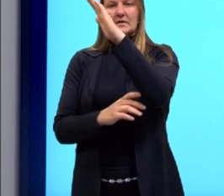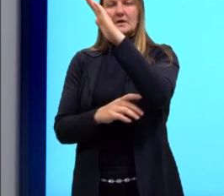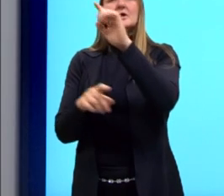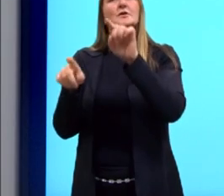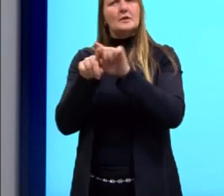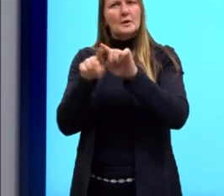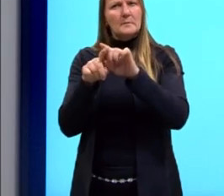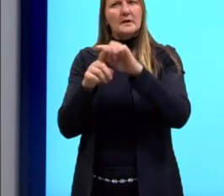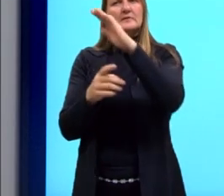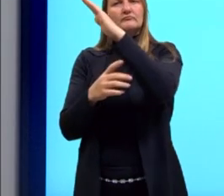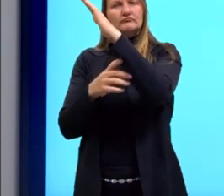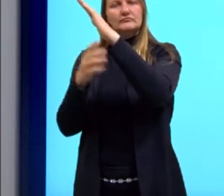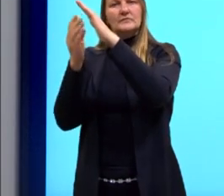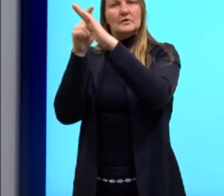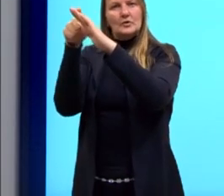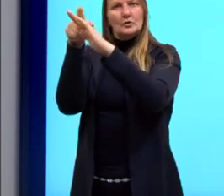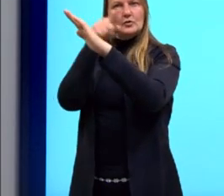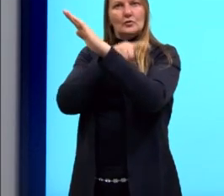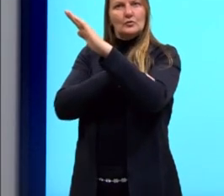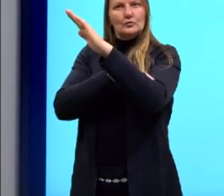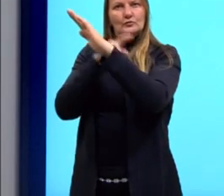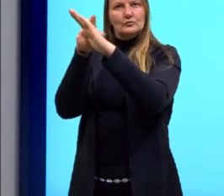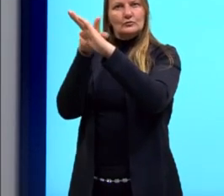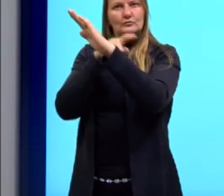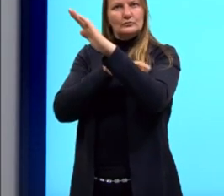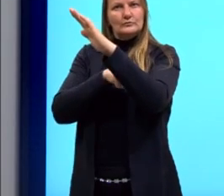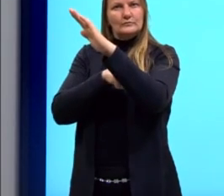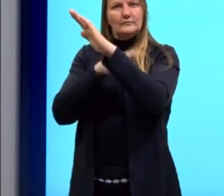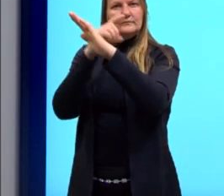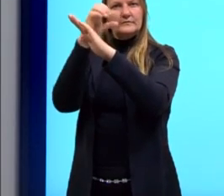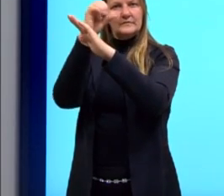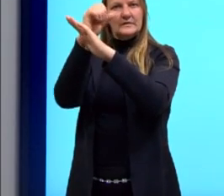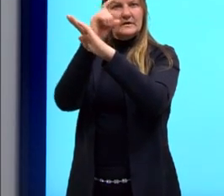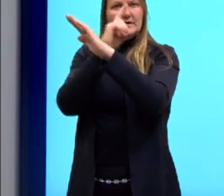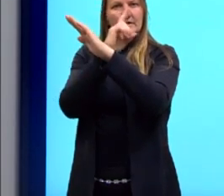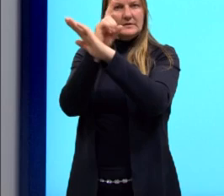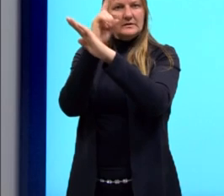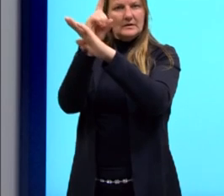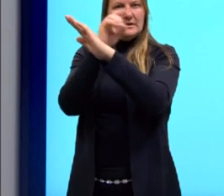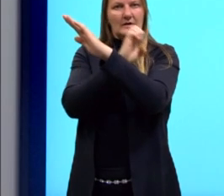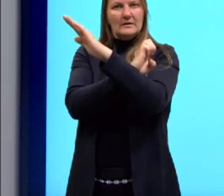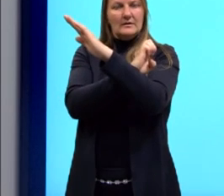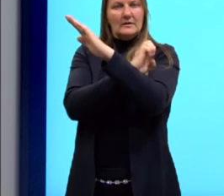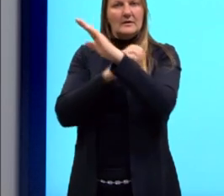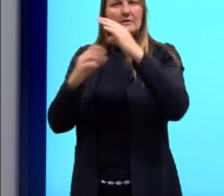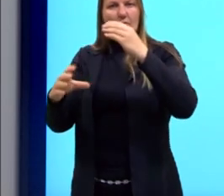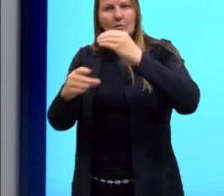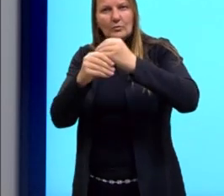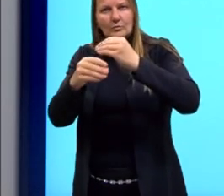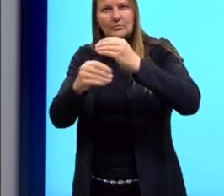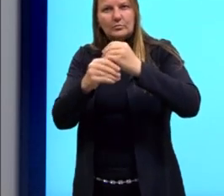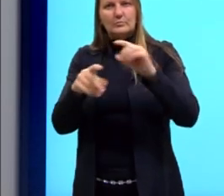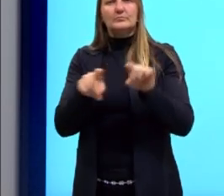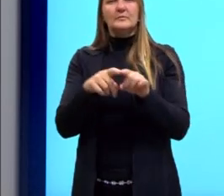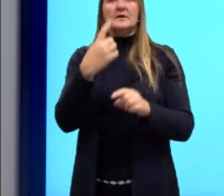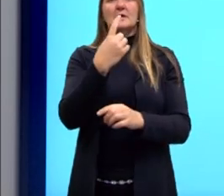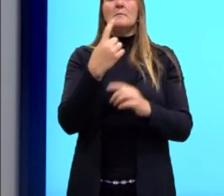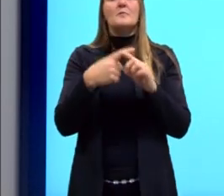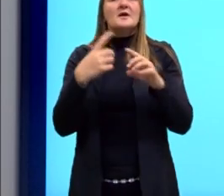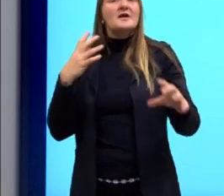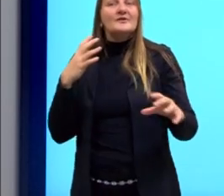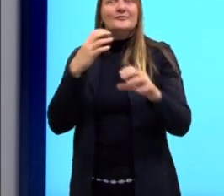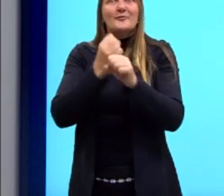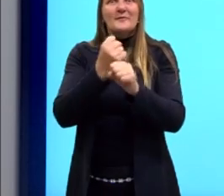e também são colaterais internos né chamamos de suplementares somam